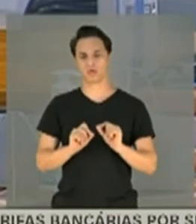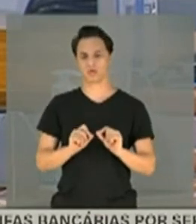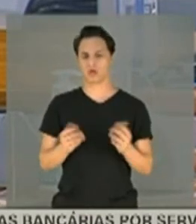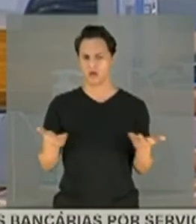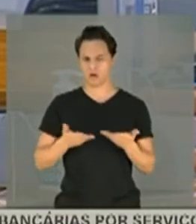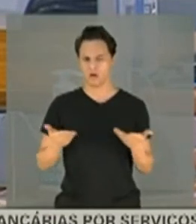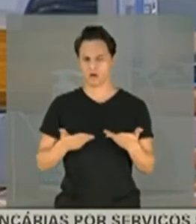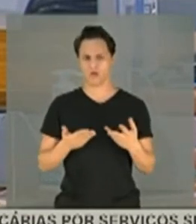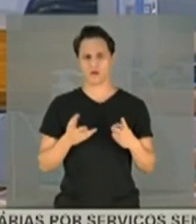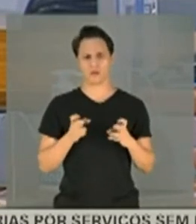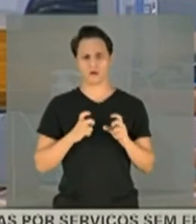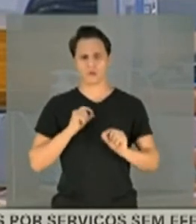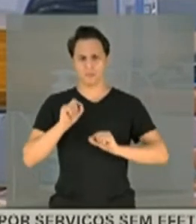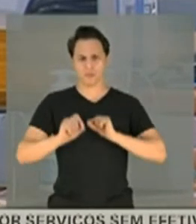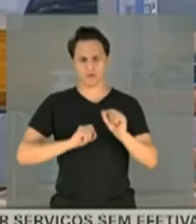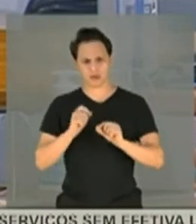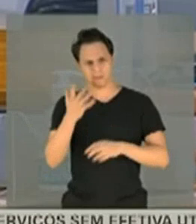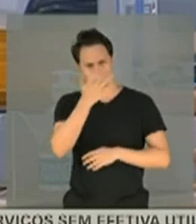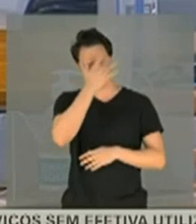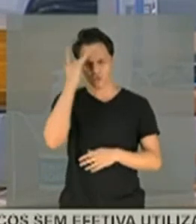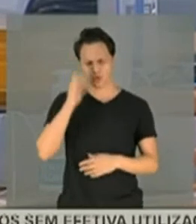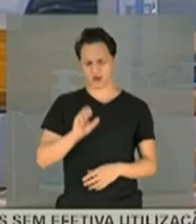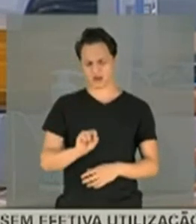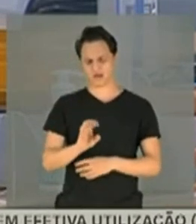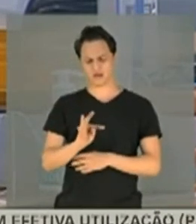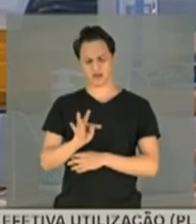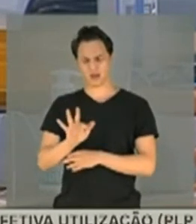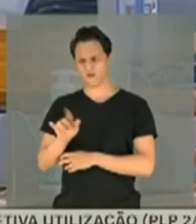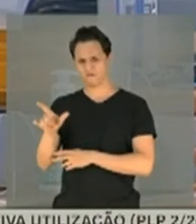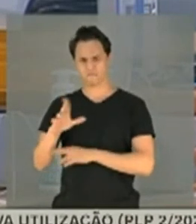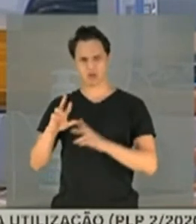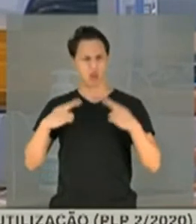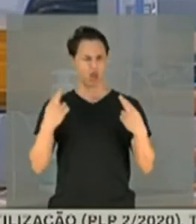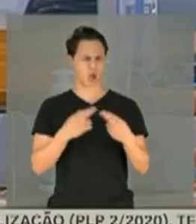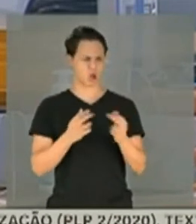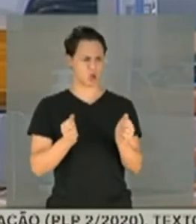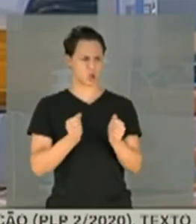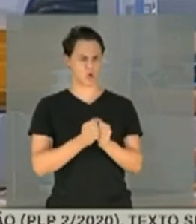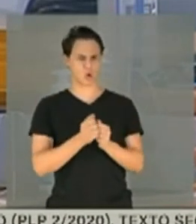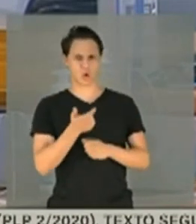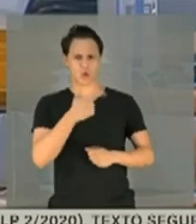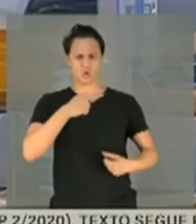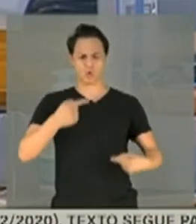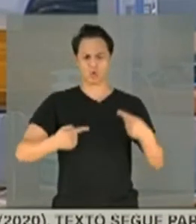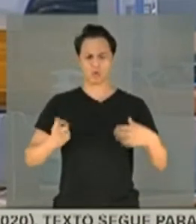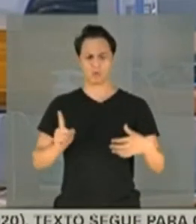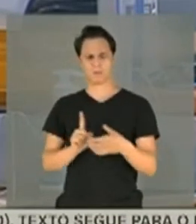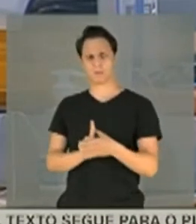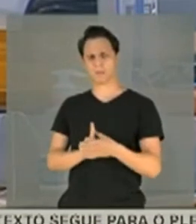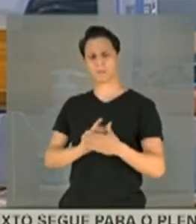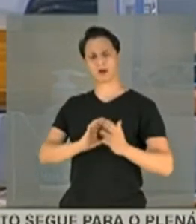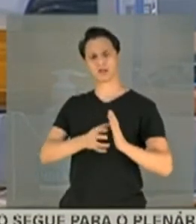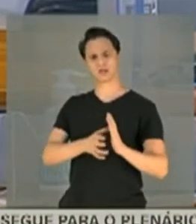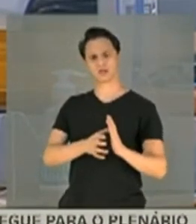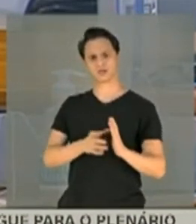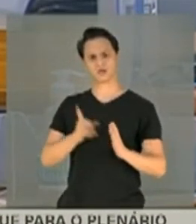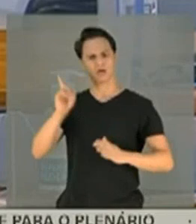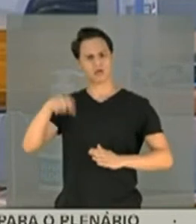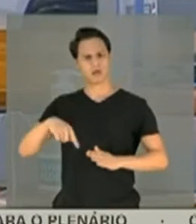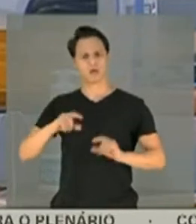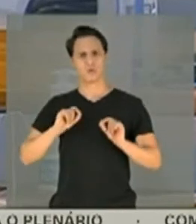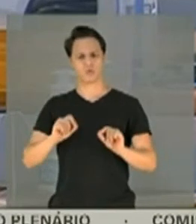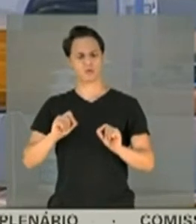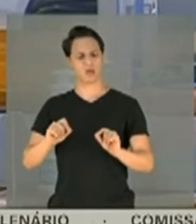lideranças partidárias. Olha a que ponto nós chegamos no Brasil. Está acabando, né? Uma militância, um